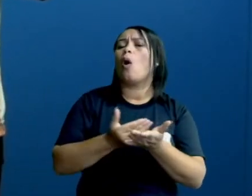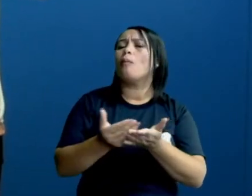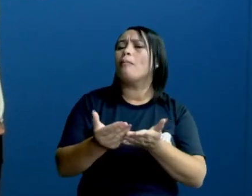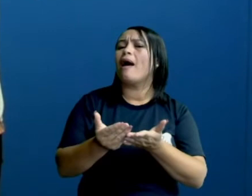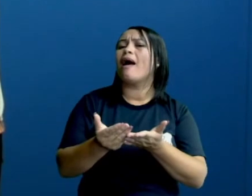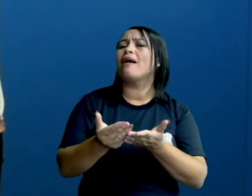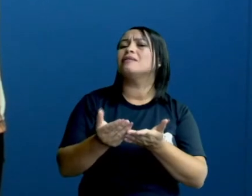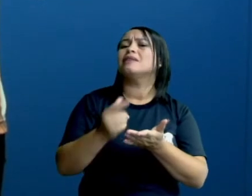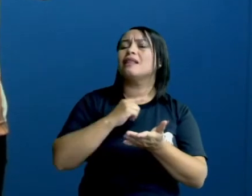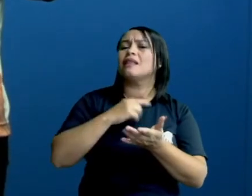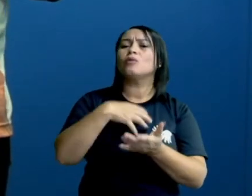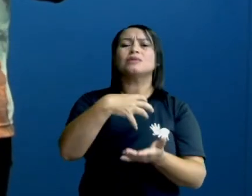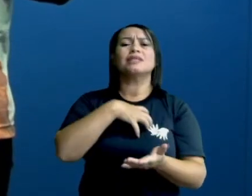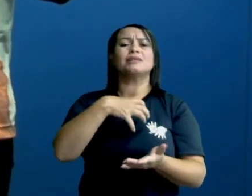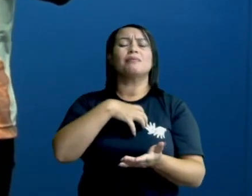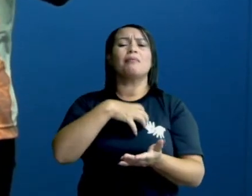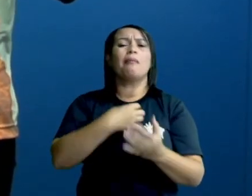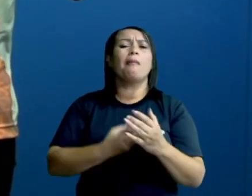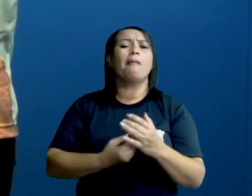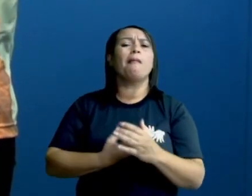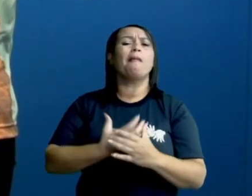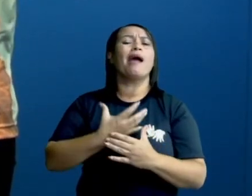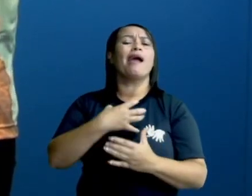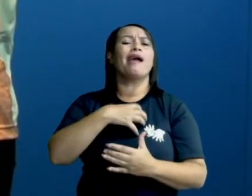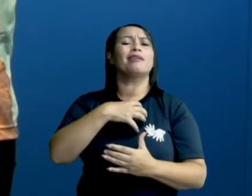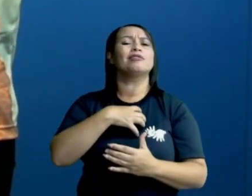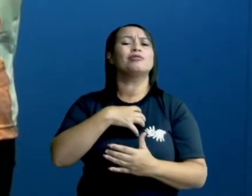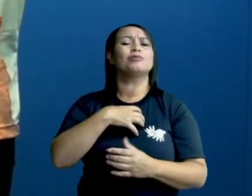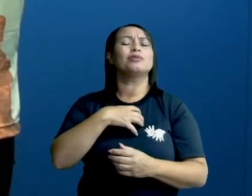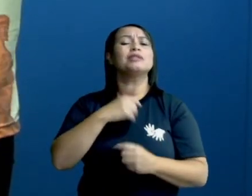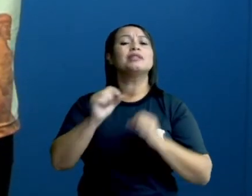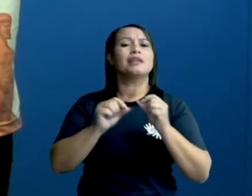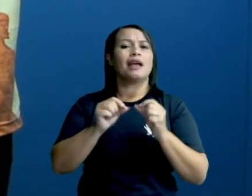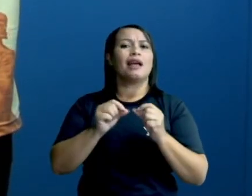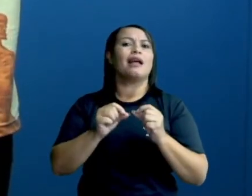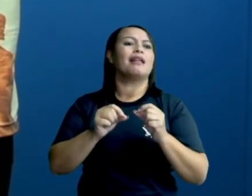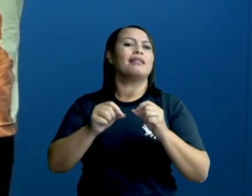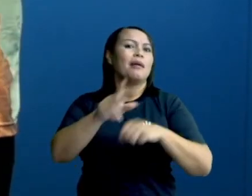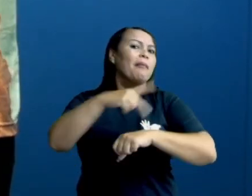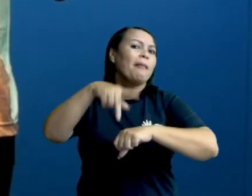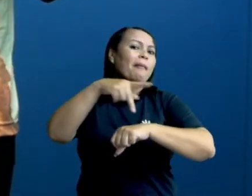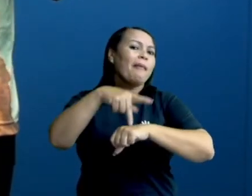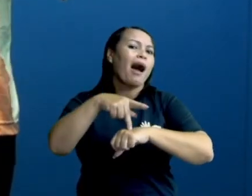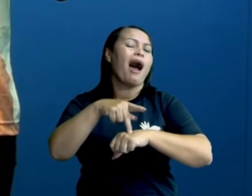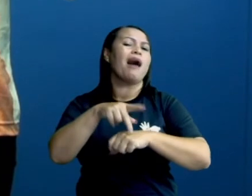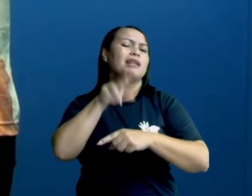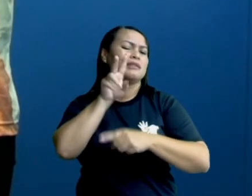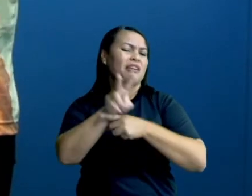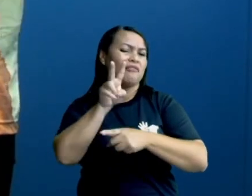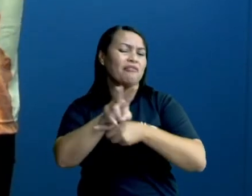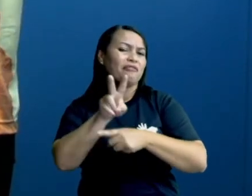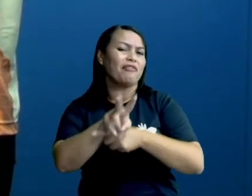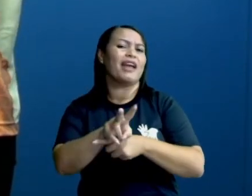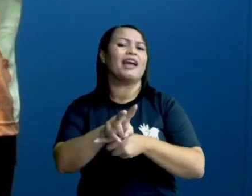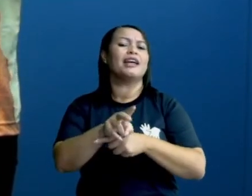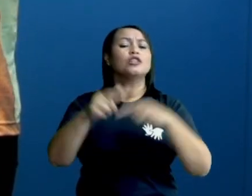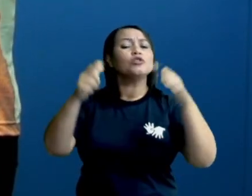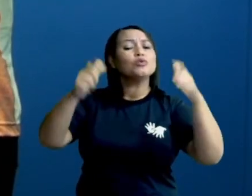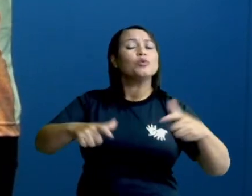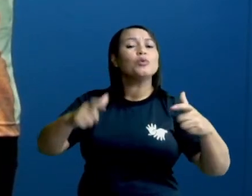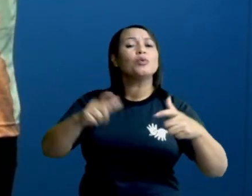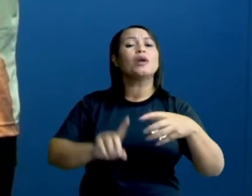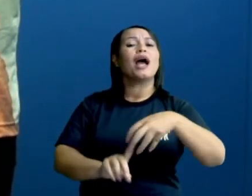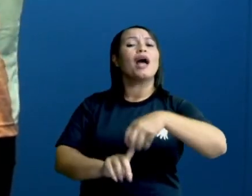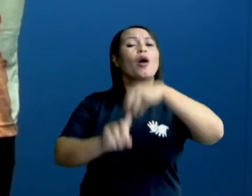sentimento de pátria. Pátria no sentido mesmo de território, de defesa, né, daquele ambiente, de um território único, em